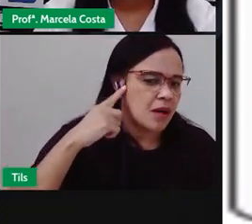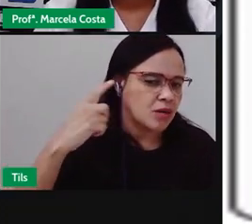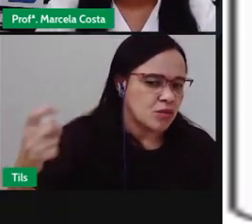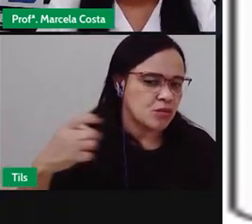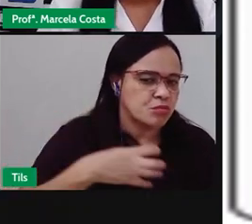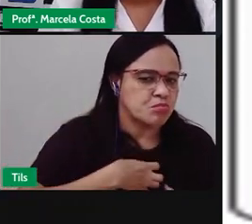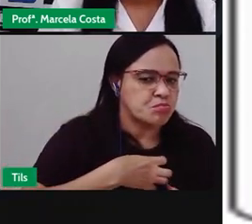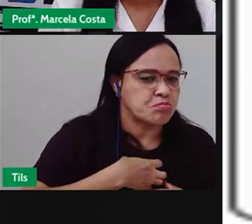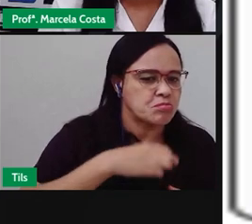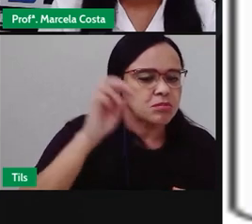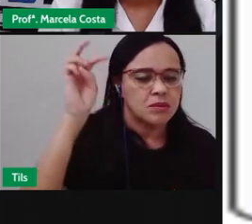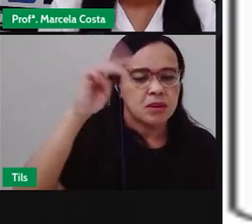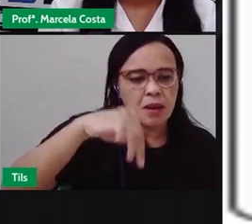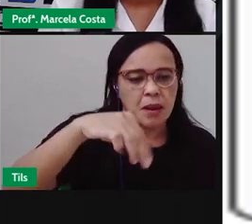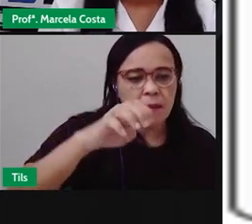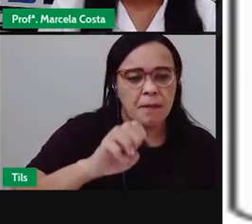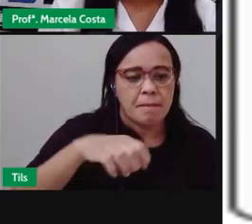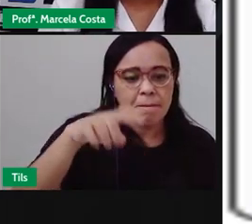Mê